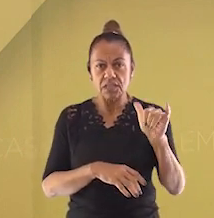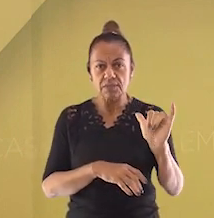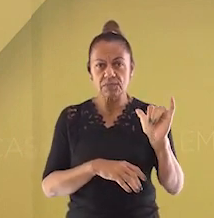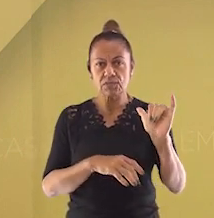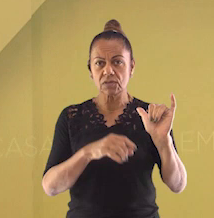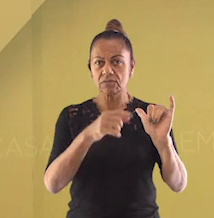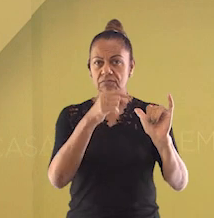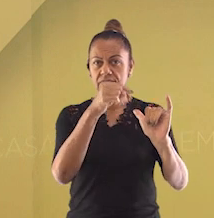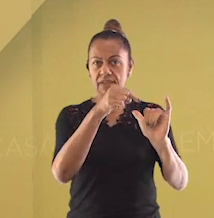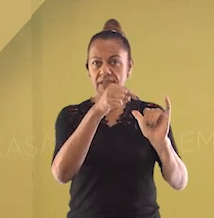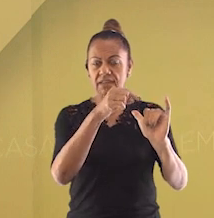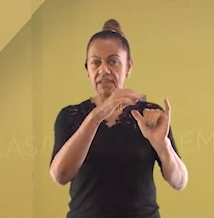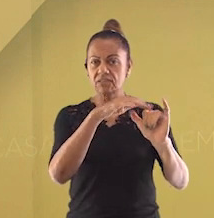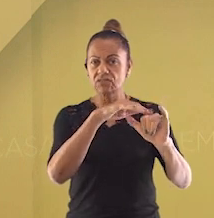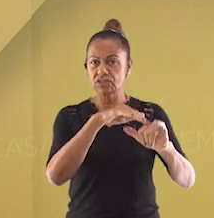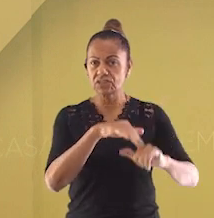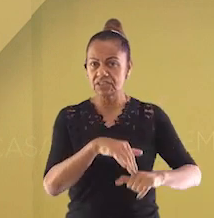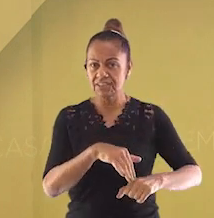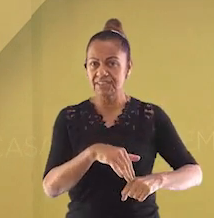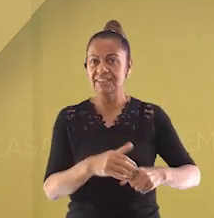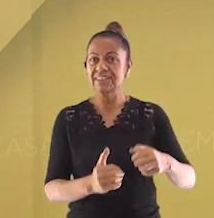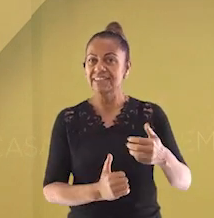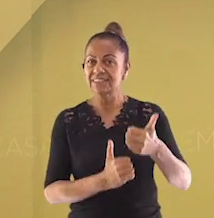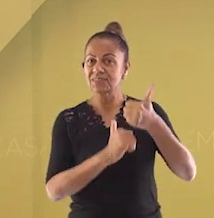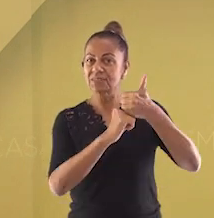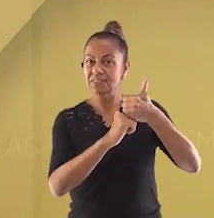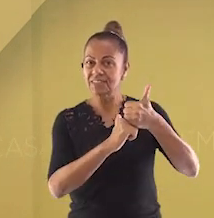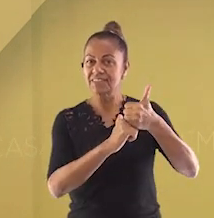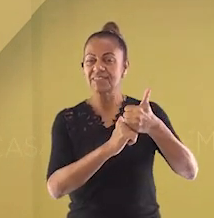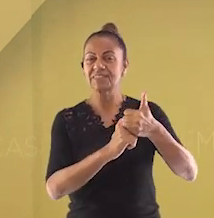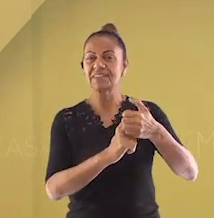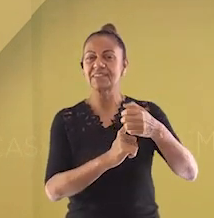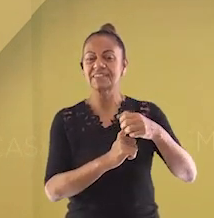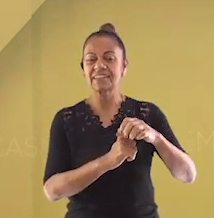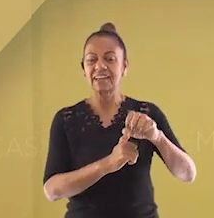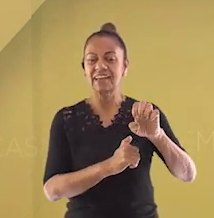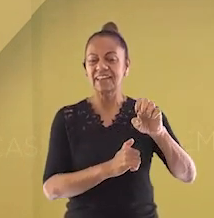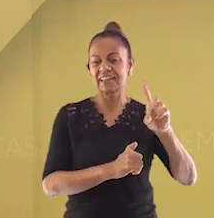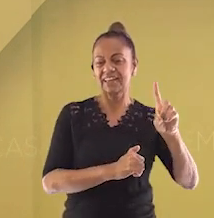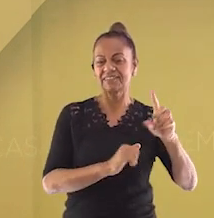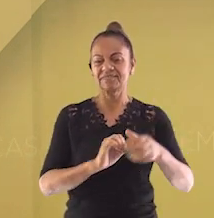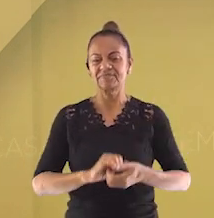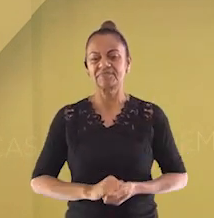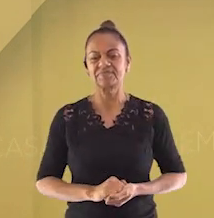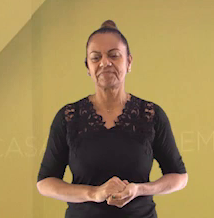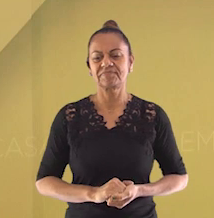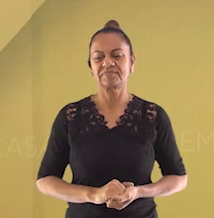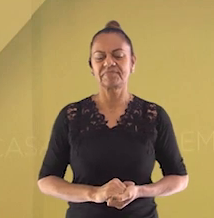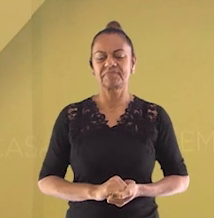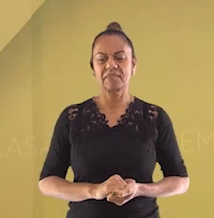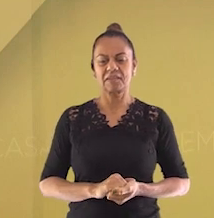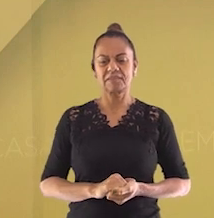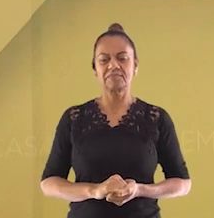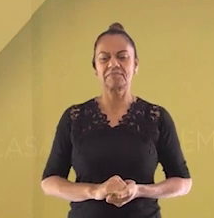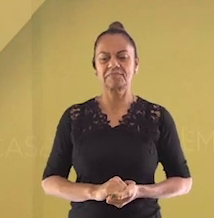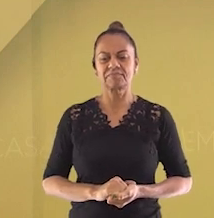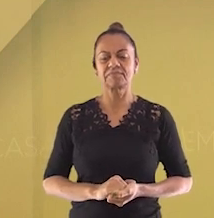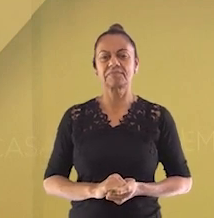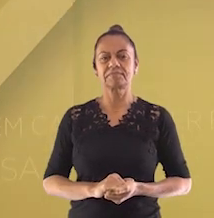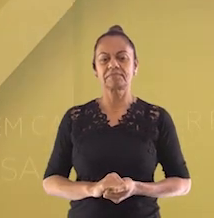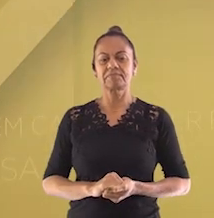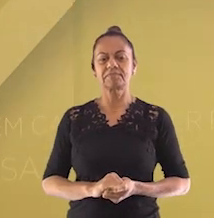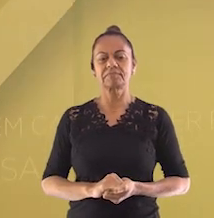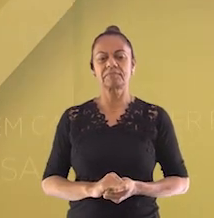consoante portanto John e Sofia playing John e Sofia brincaram bastante